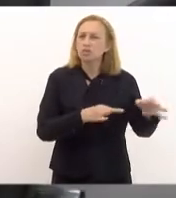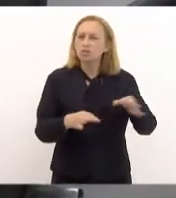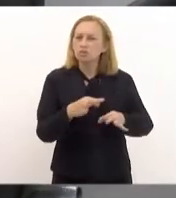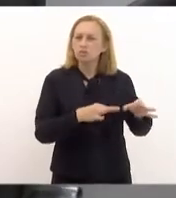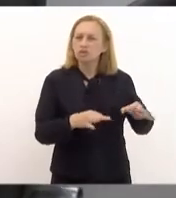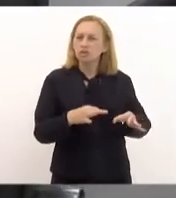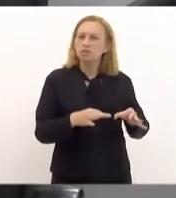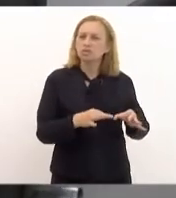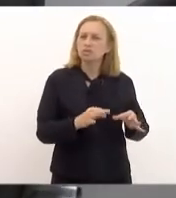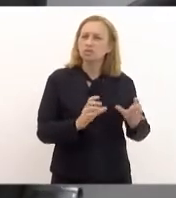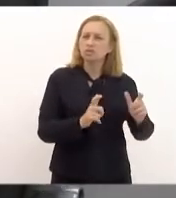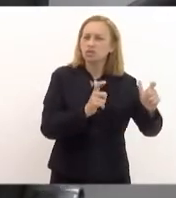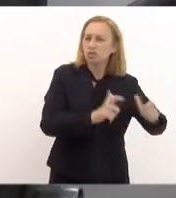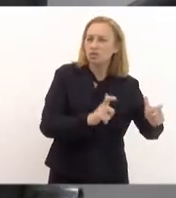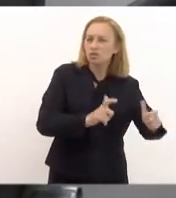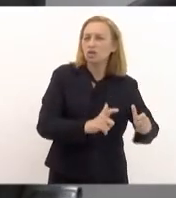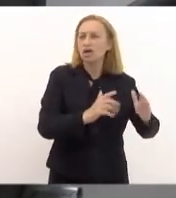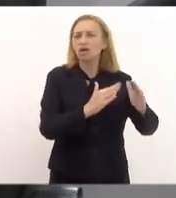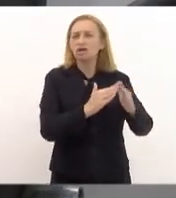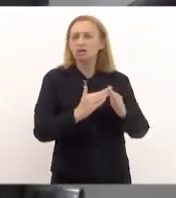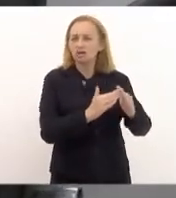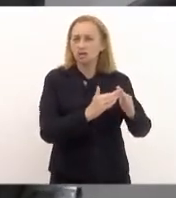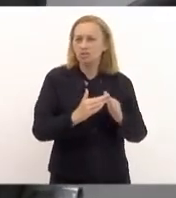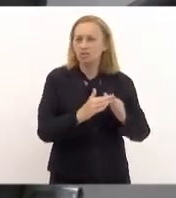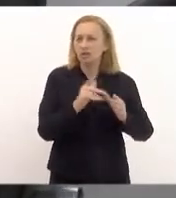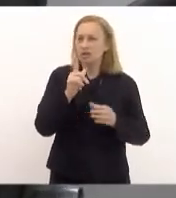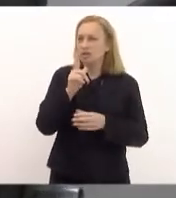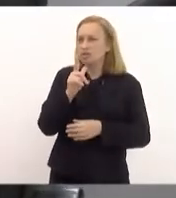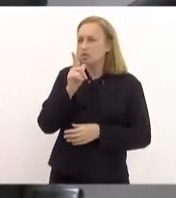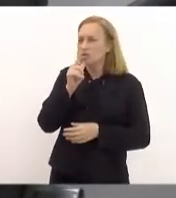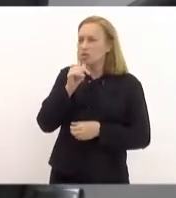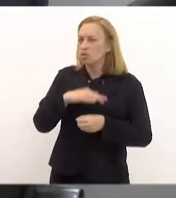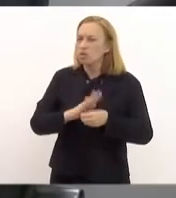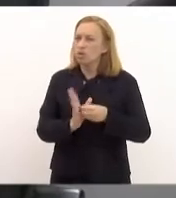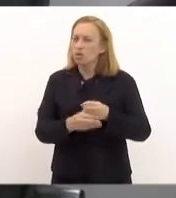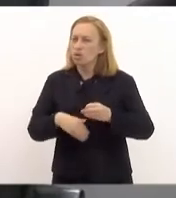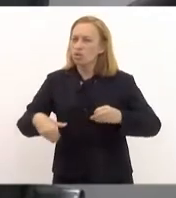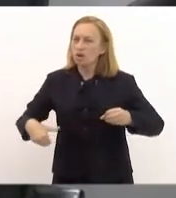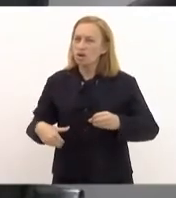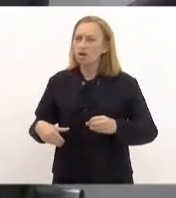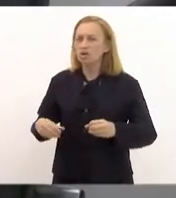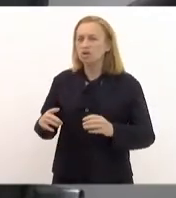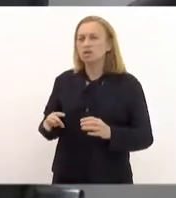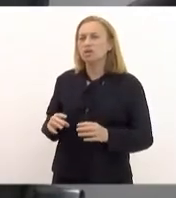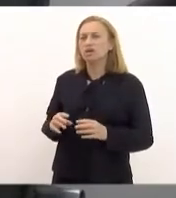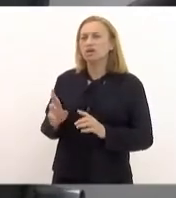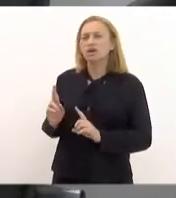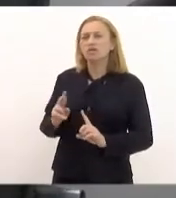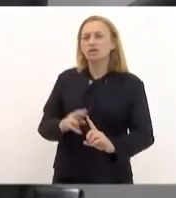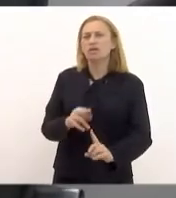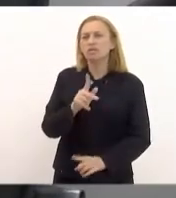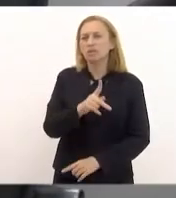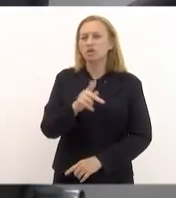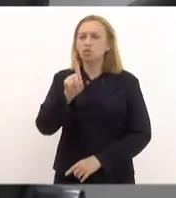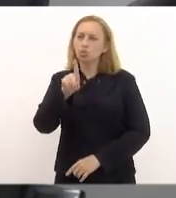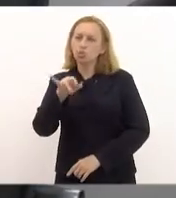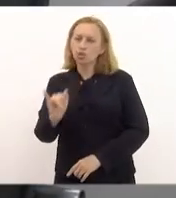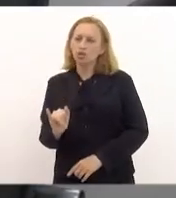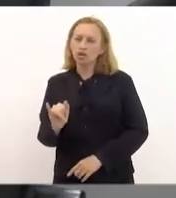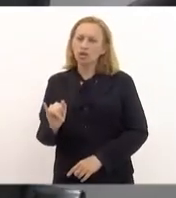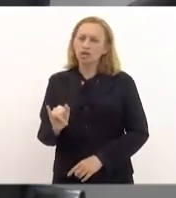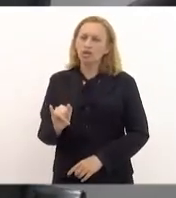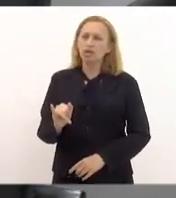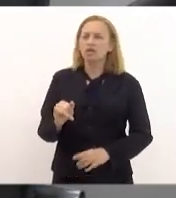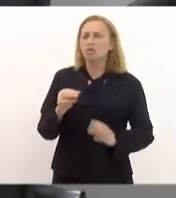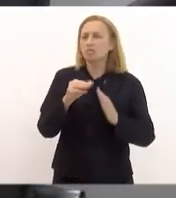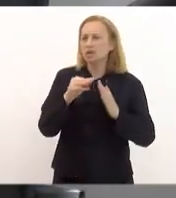na mobilidade, na habitação, no saneamento, enfim, tem referência no PEDUI. Então, do ponto de vista do método, da metodologia, me pareceu um